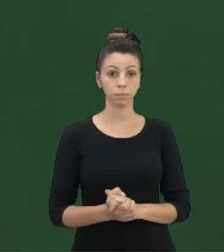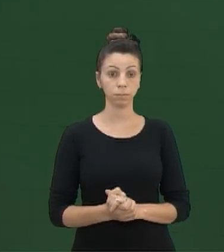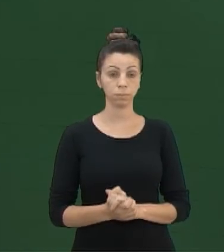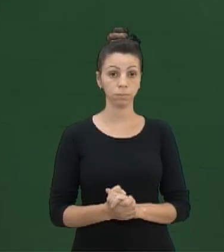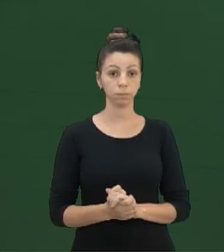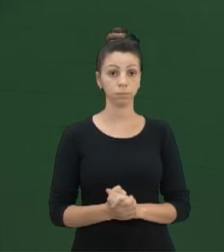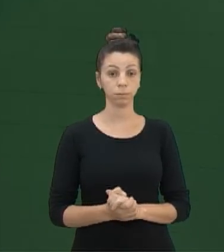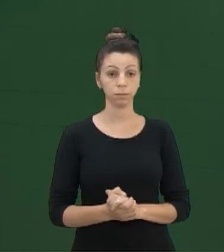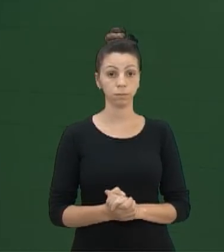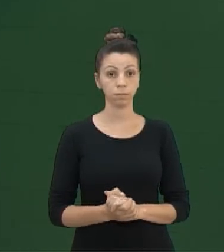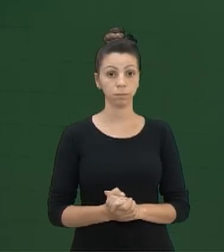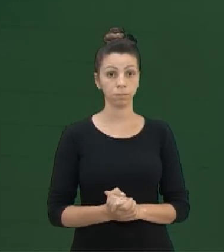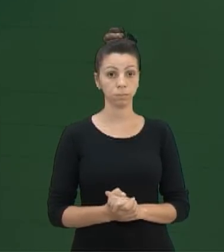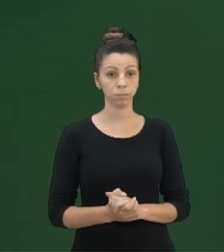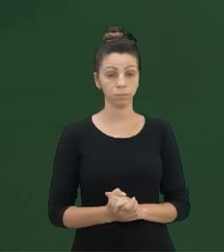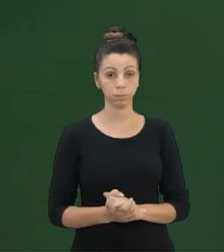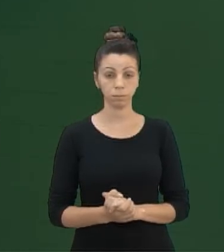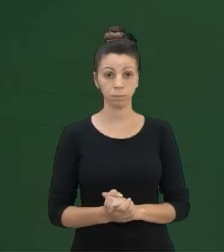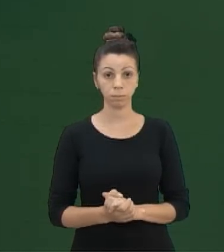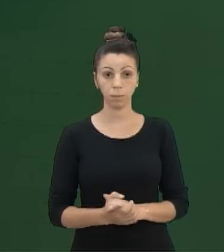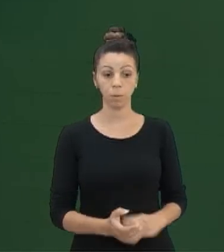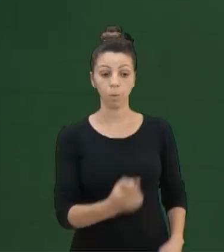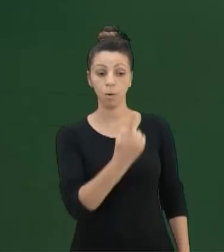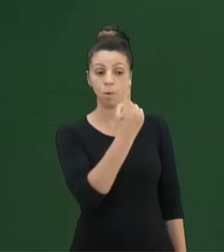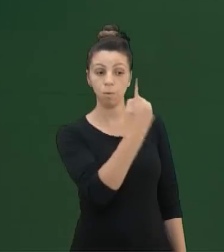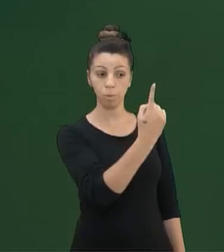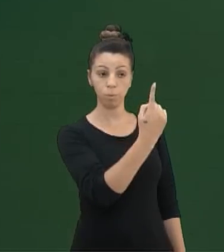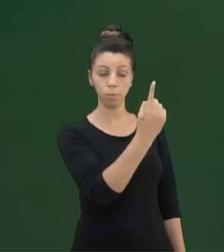é igual a 4 quartas.